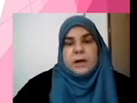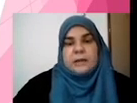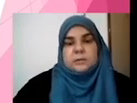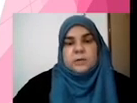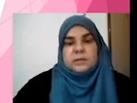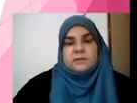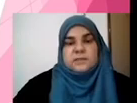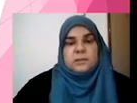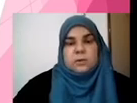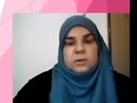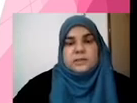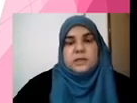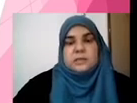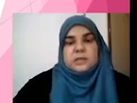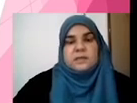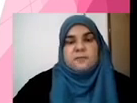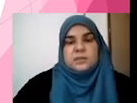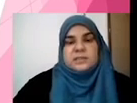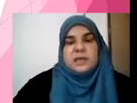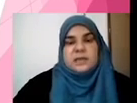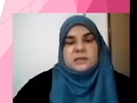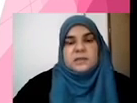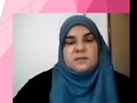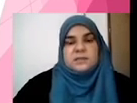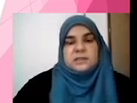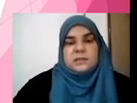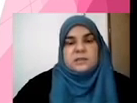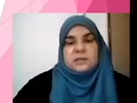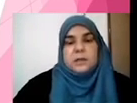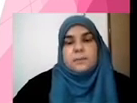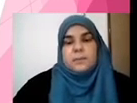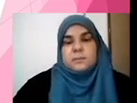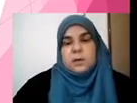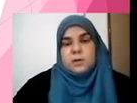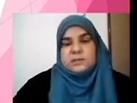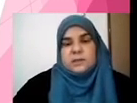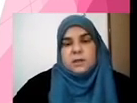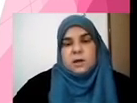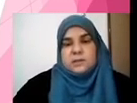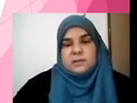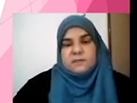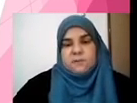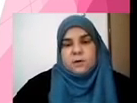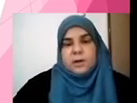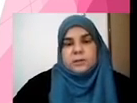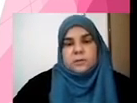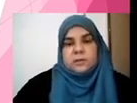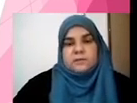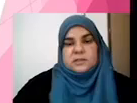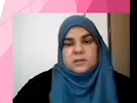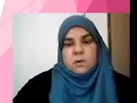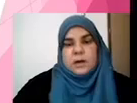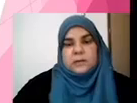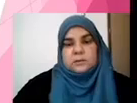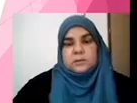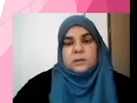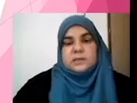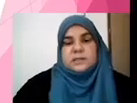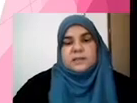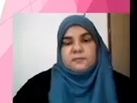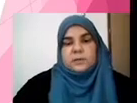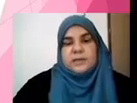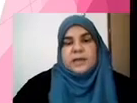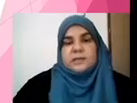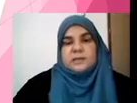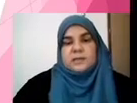for 4, aqui vai ser 2. Se aqui for 6, aqui vai ser 3. Mesma coisa aqui, ó. Se aqui for 8, aqui vai ser 4. Se